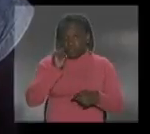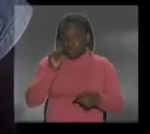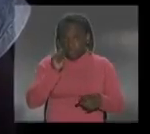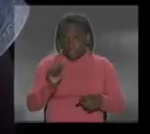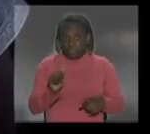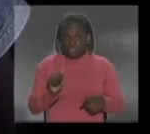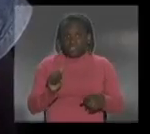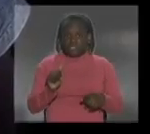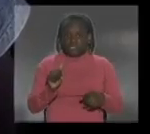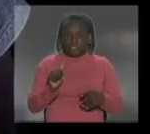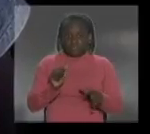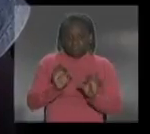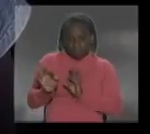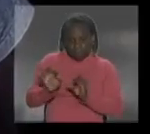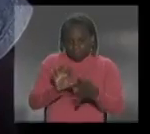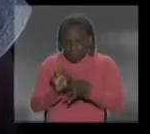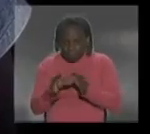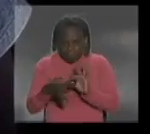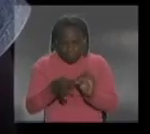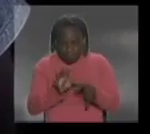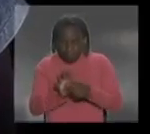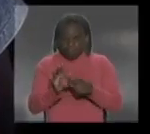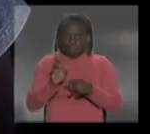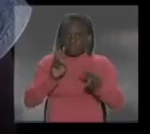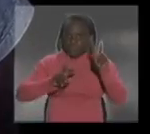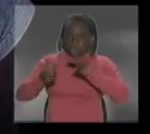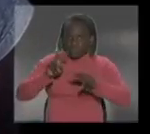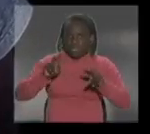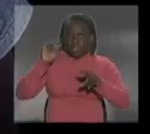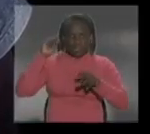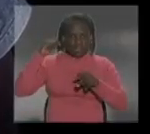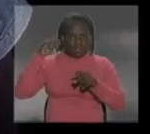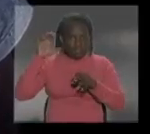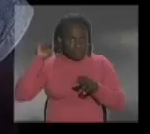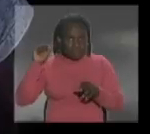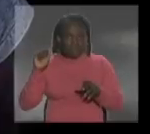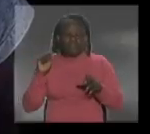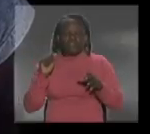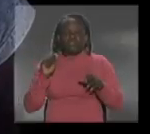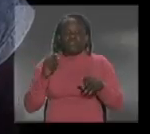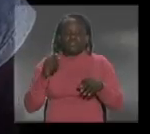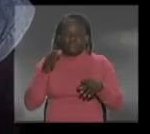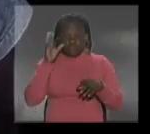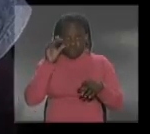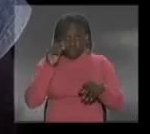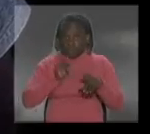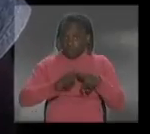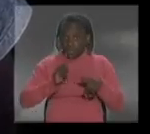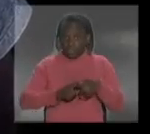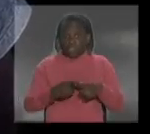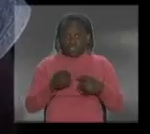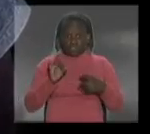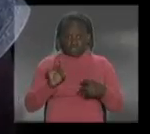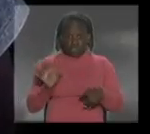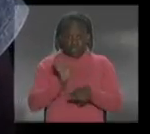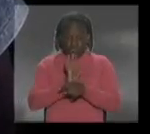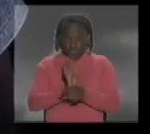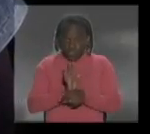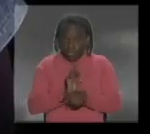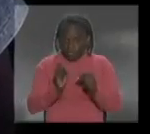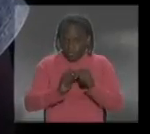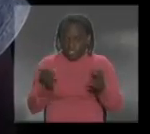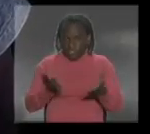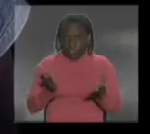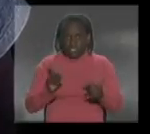mulheres, né, articuladas em torno do audiovisual. É muito curioso, porque não é só a questão do filme, dos filmes que estão